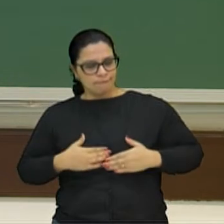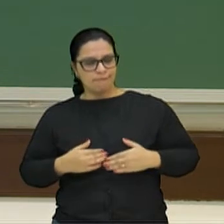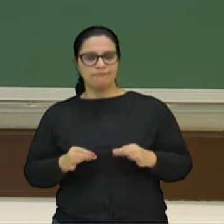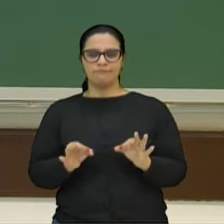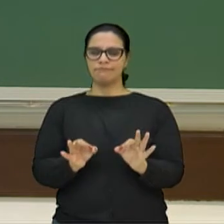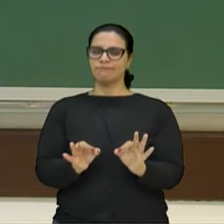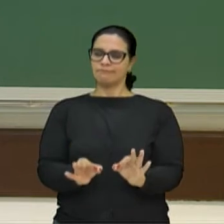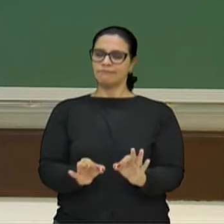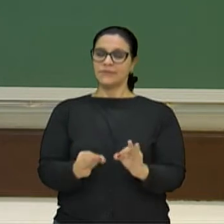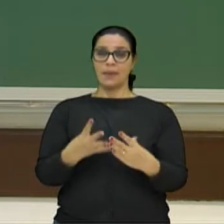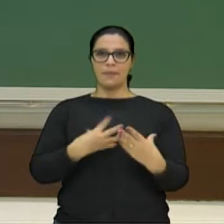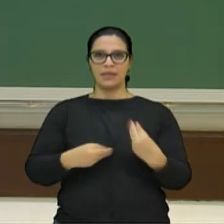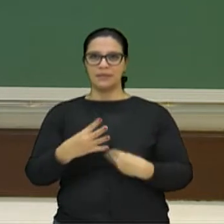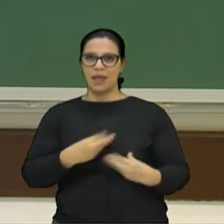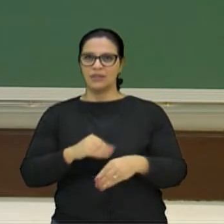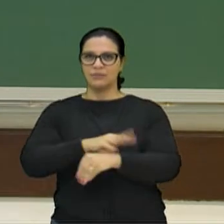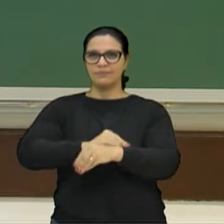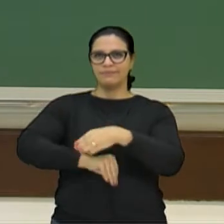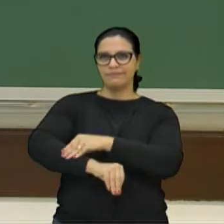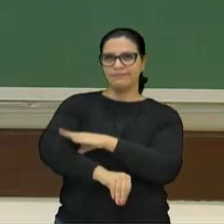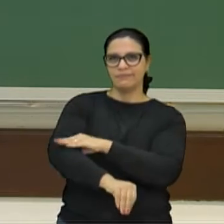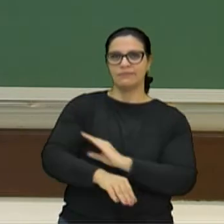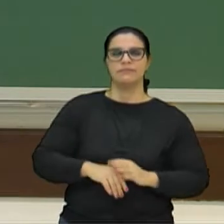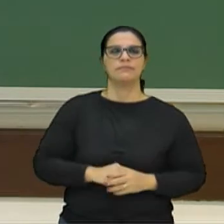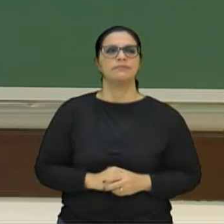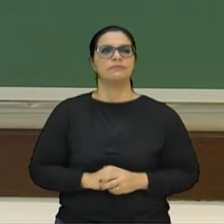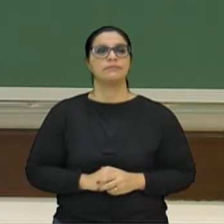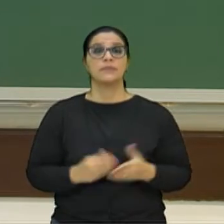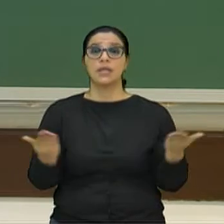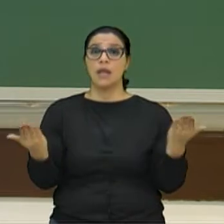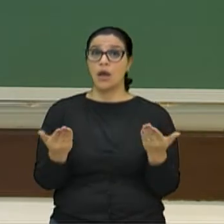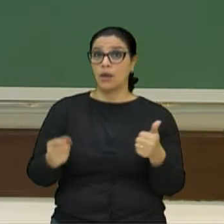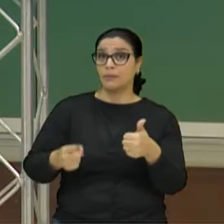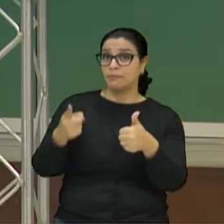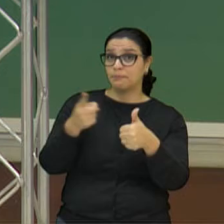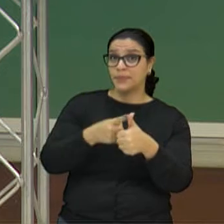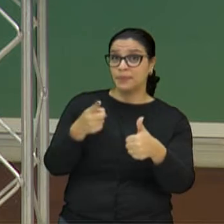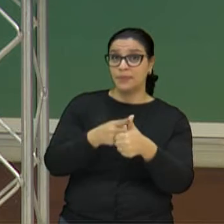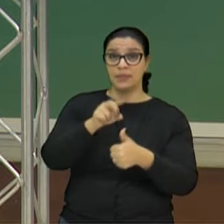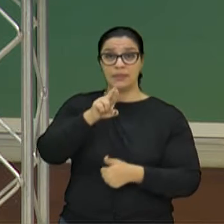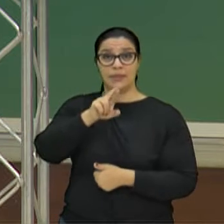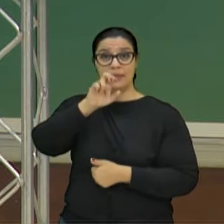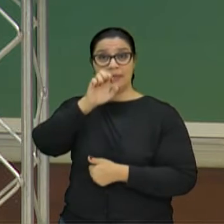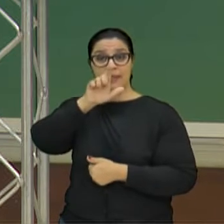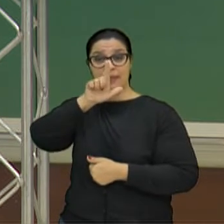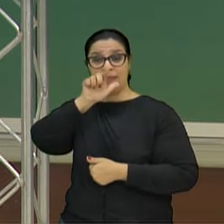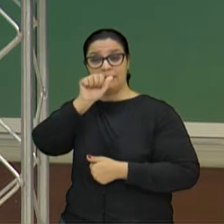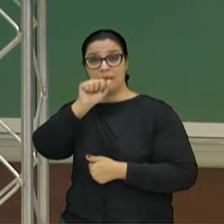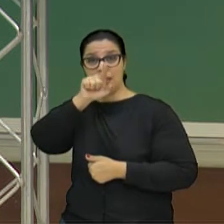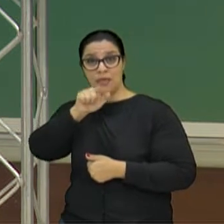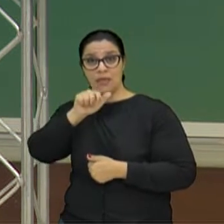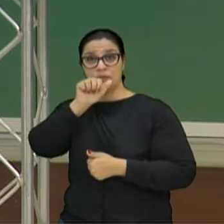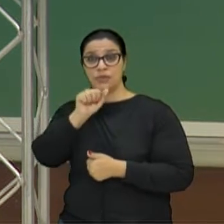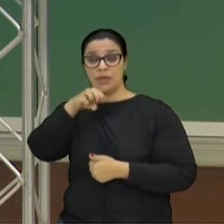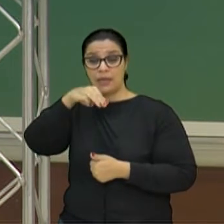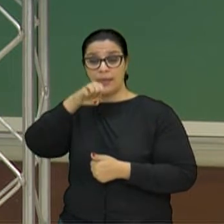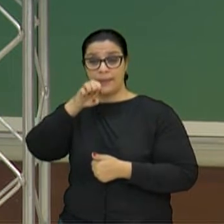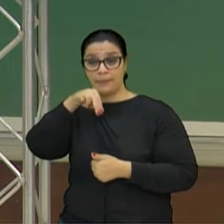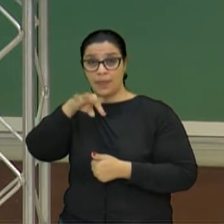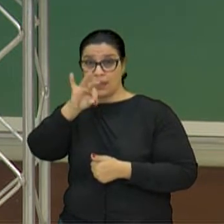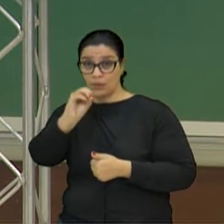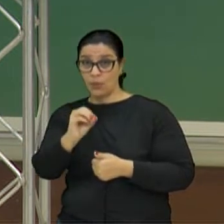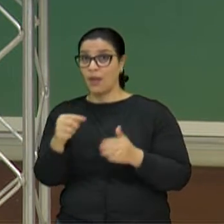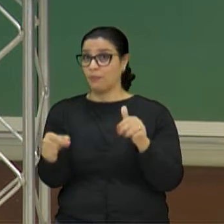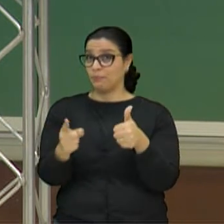e automassagem. Então, da primeira ginástica, da primeira divisão que nós tivemos